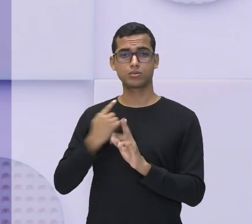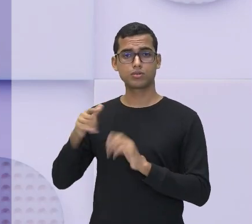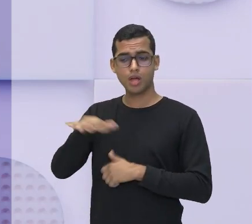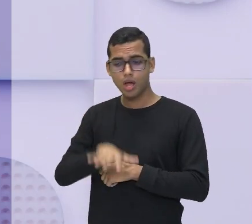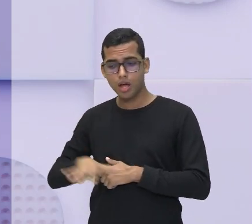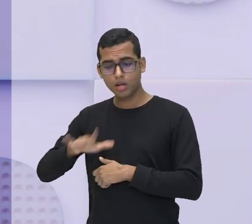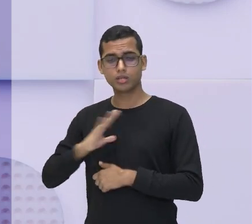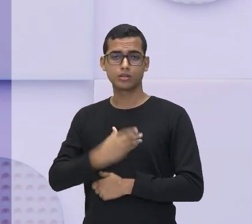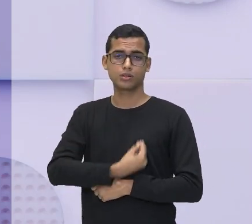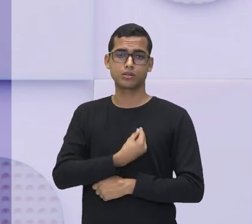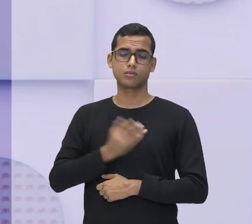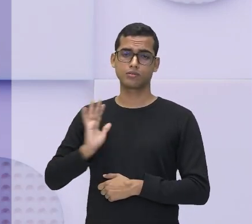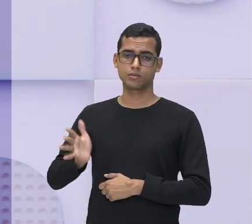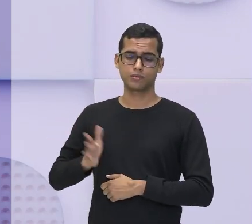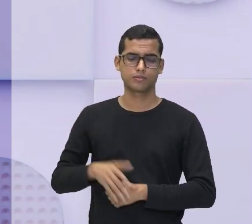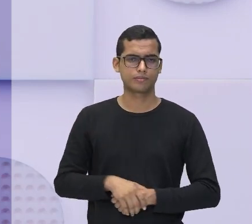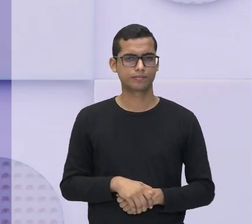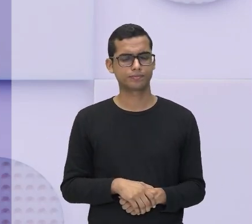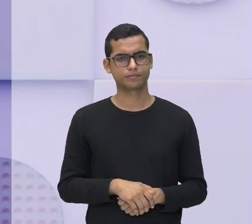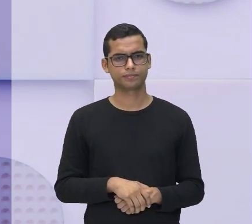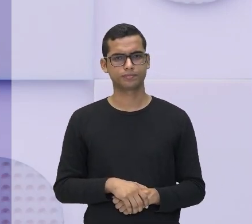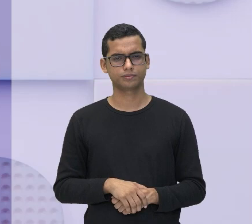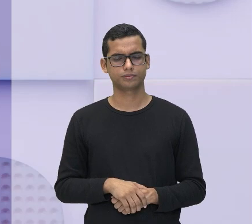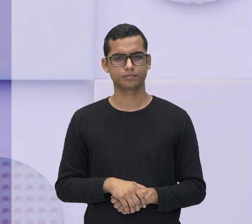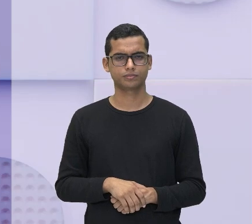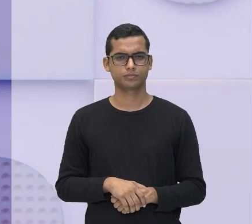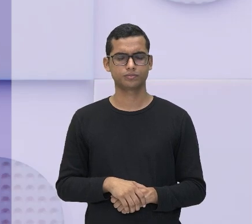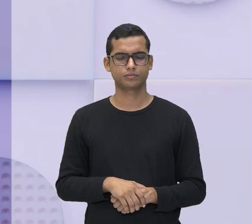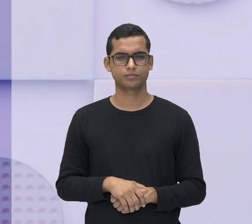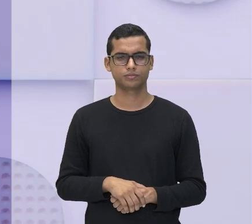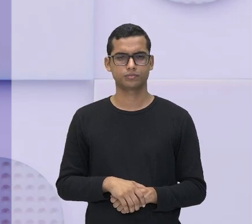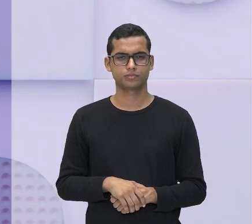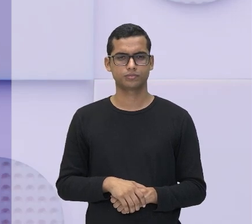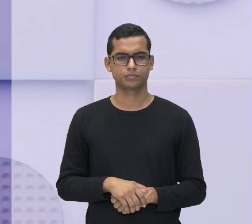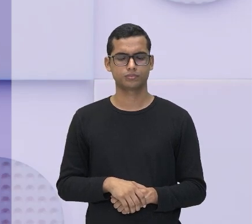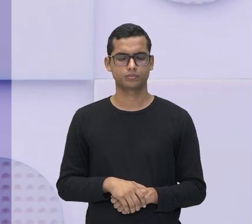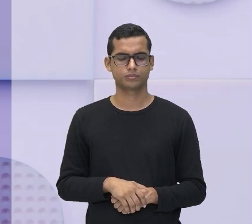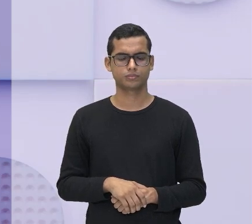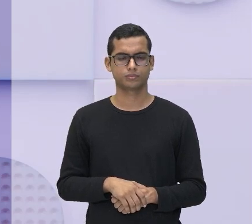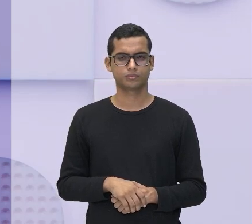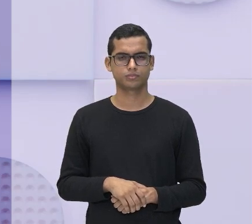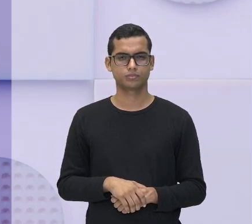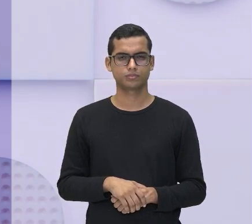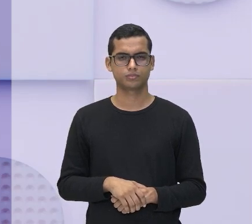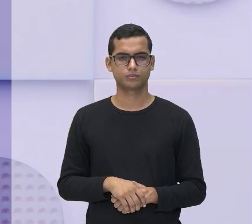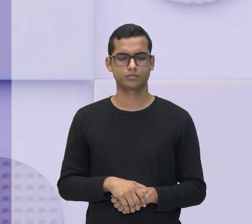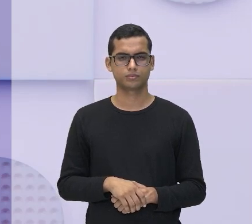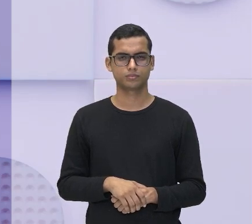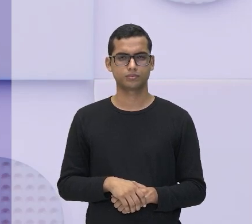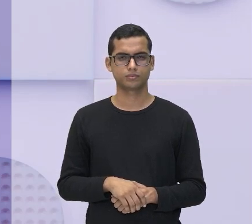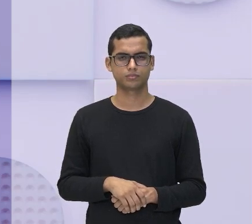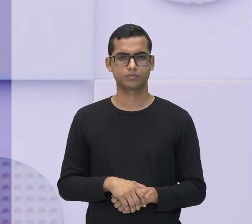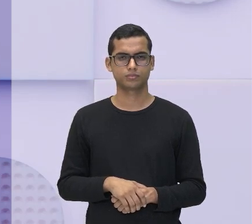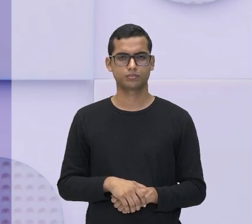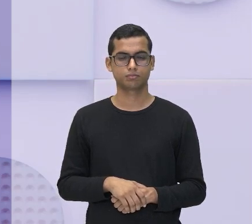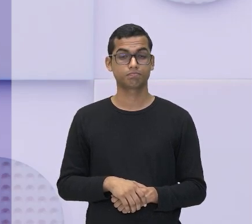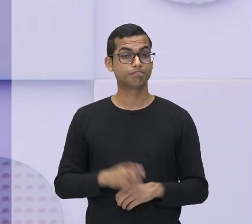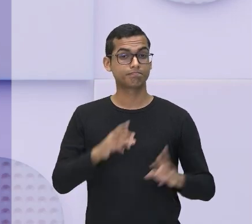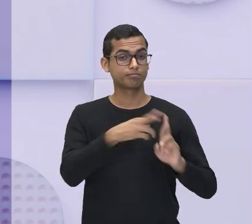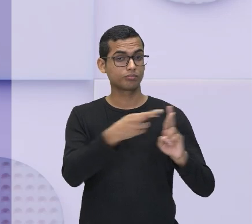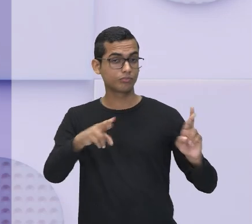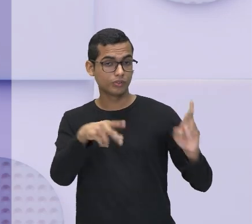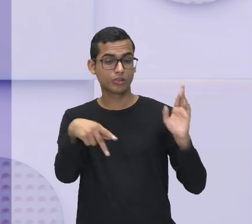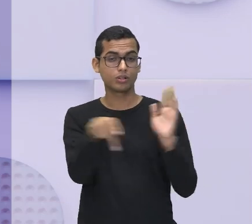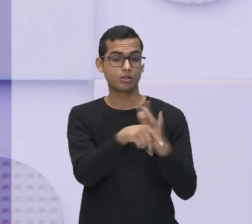acostumados. Vamos ver agora como quais os valores que essas religiões prezam, que essas